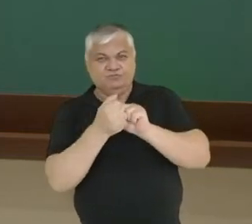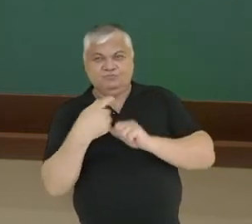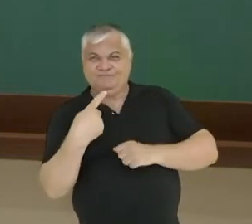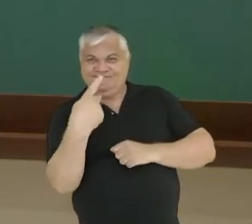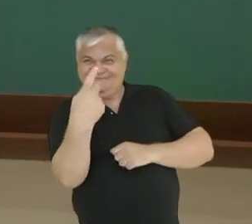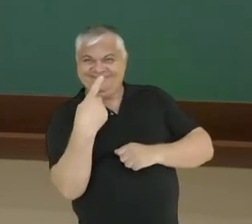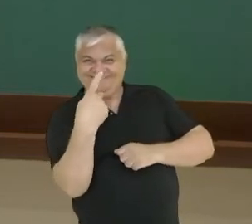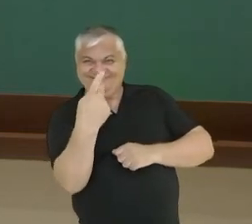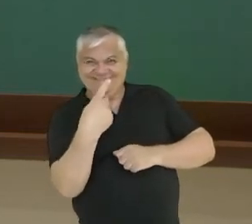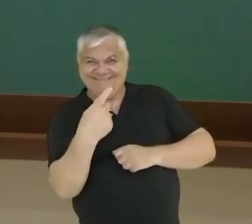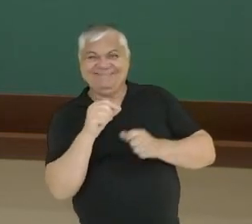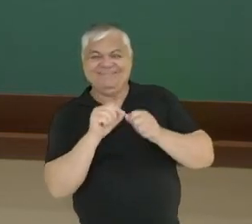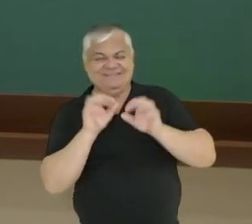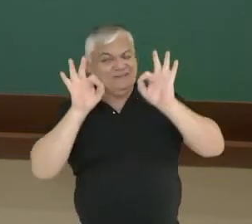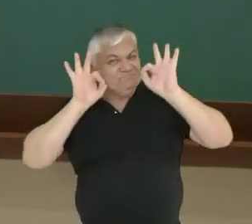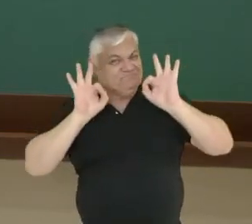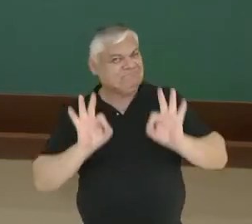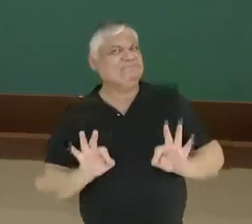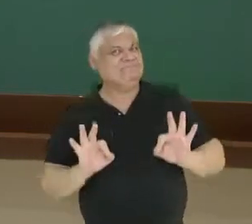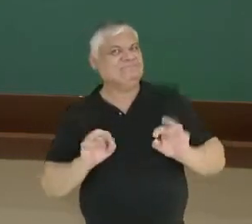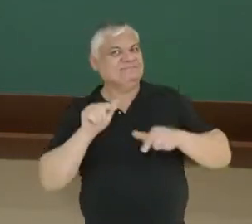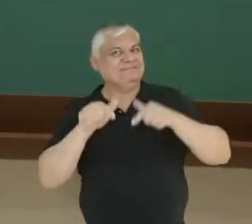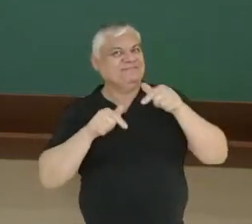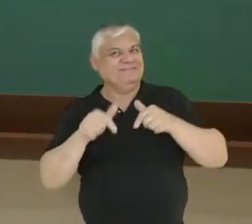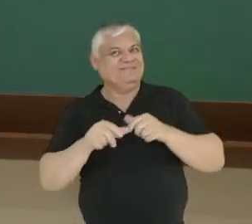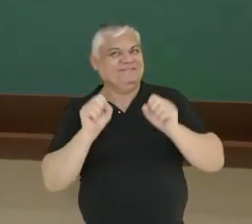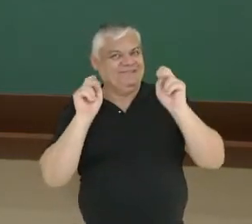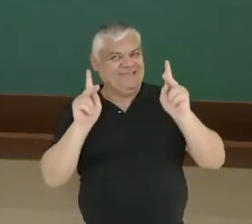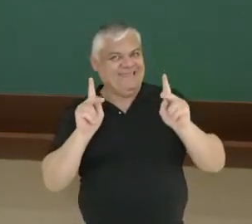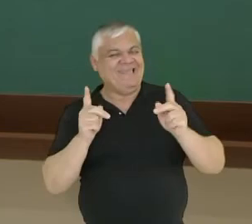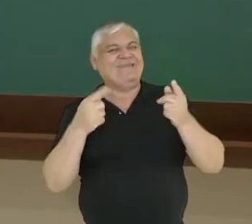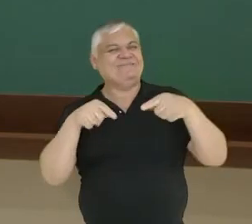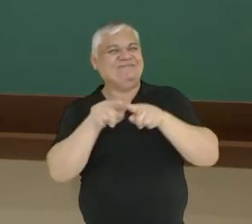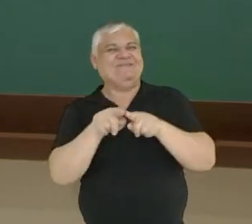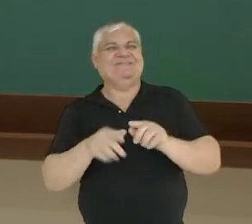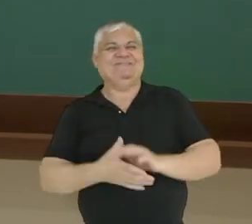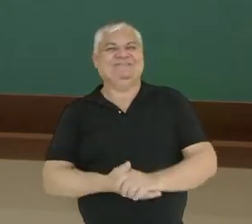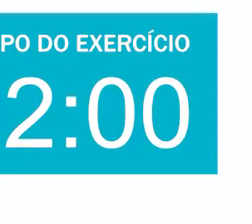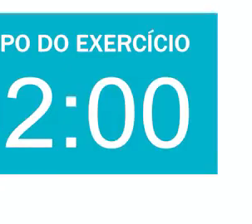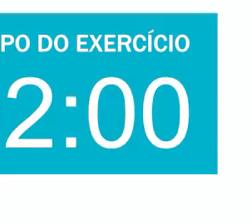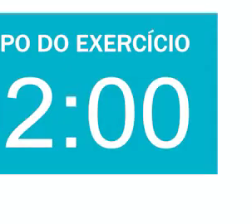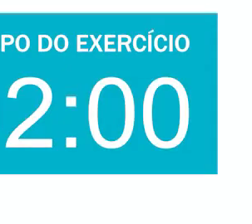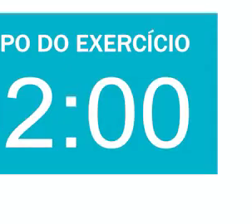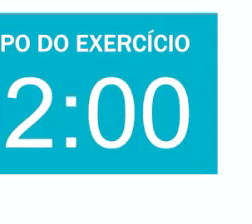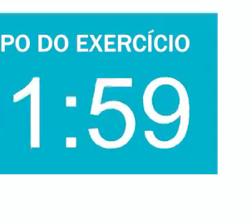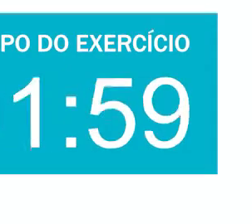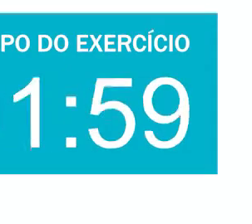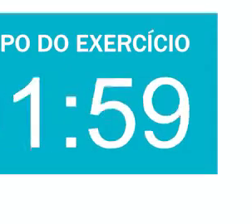e para dar certo o nosso trabalho, ok? Então eu já volto.